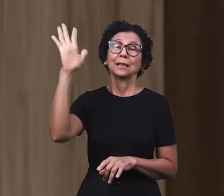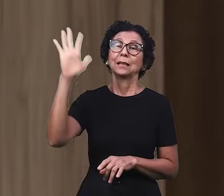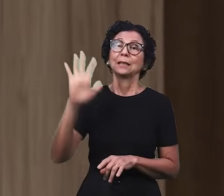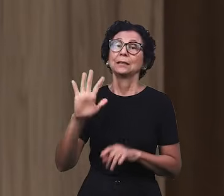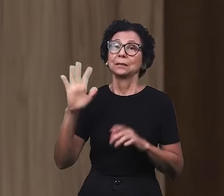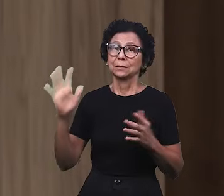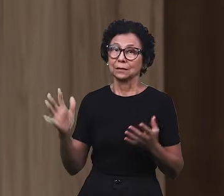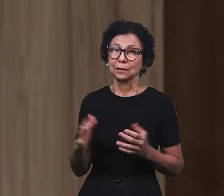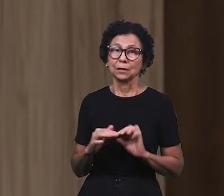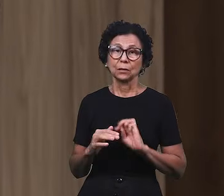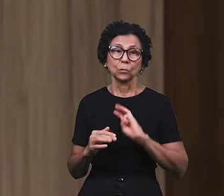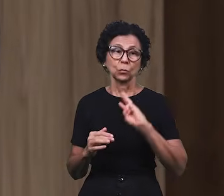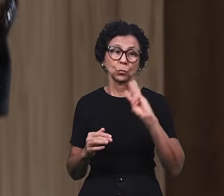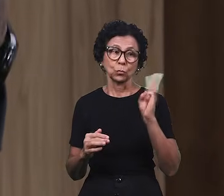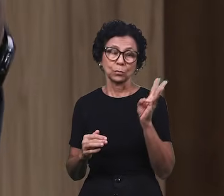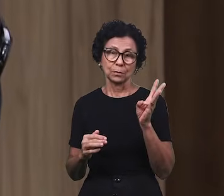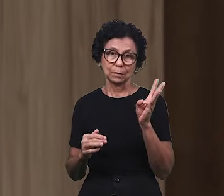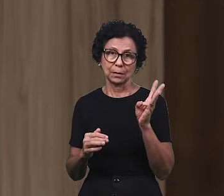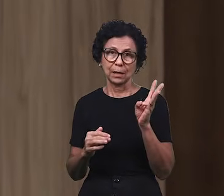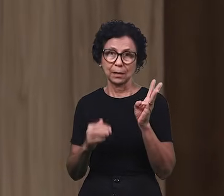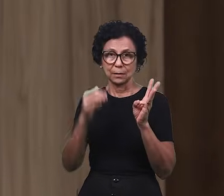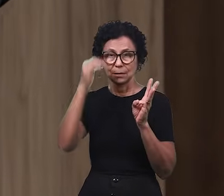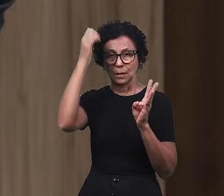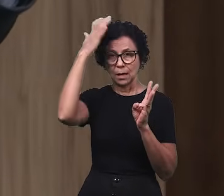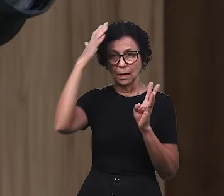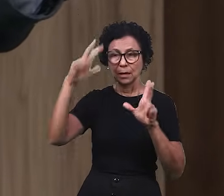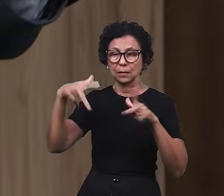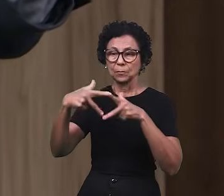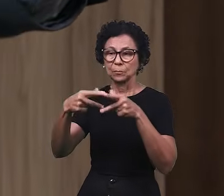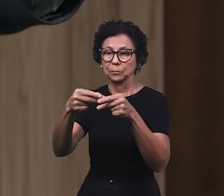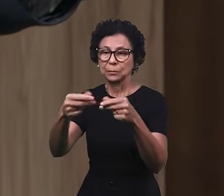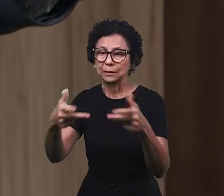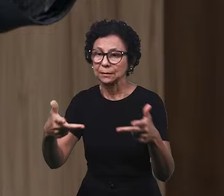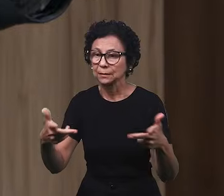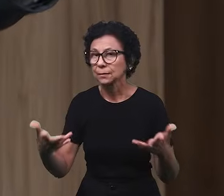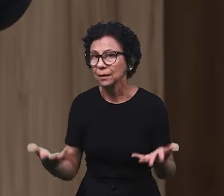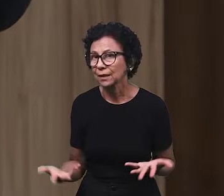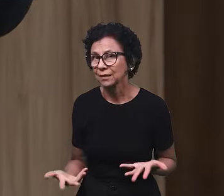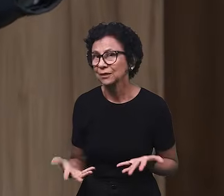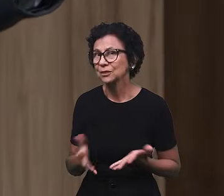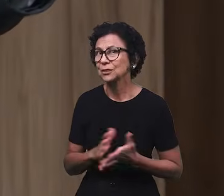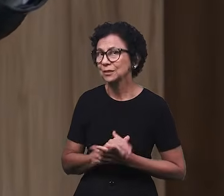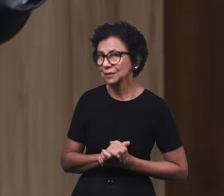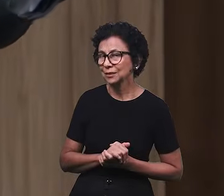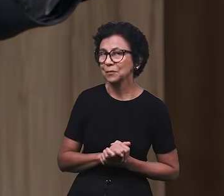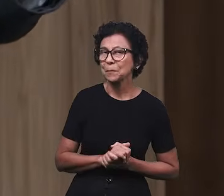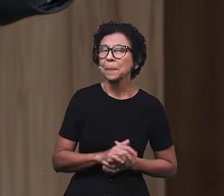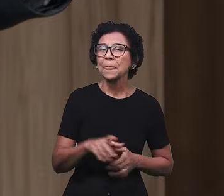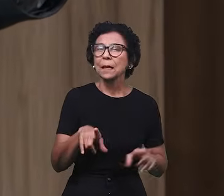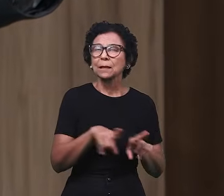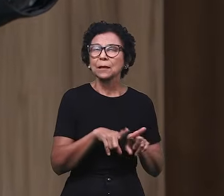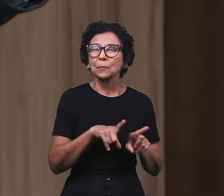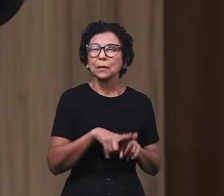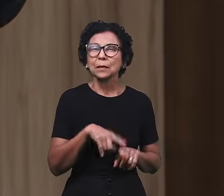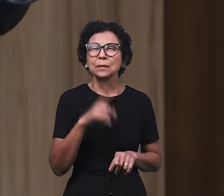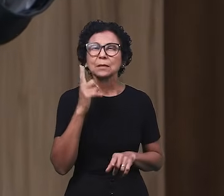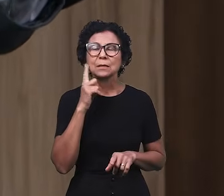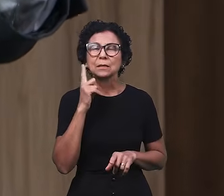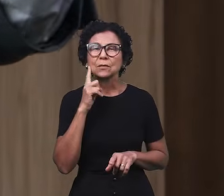os presentes que os reis recebiam, se nós olharmos lá os presentes que a rainha de